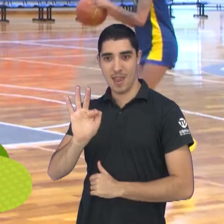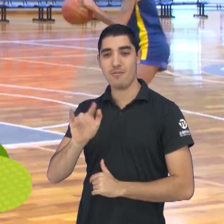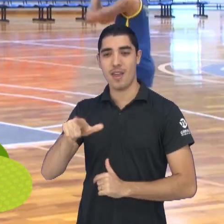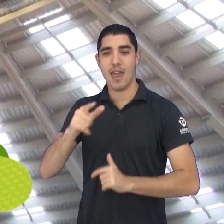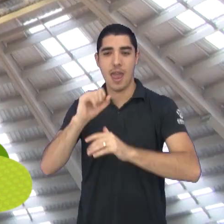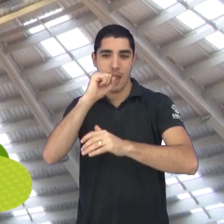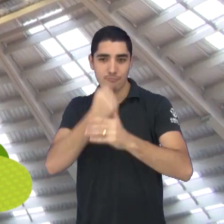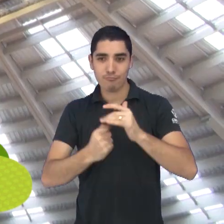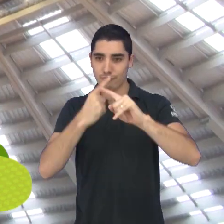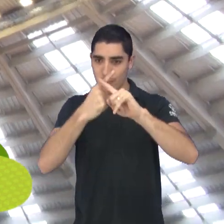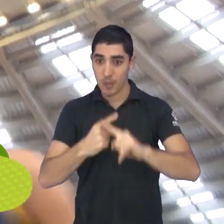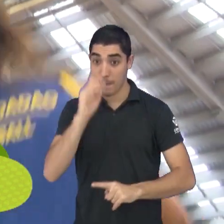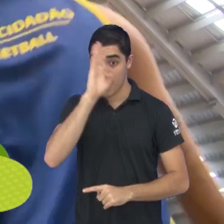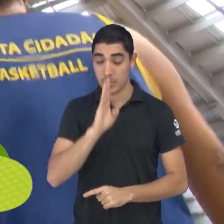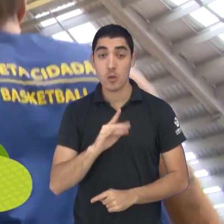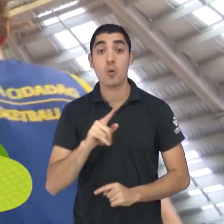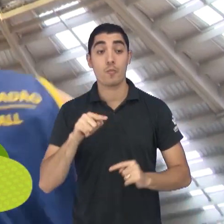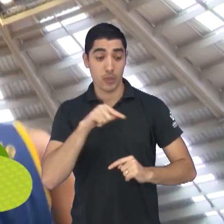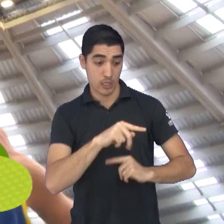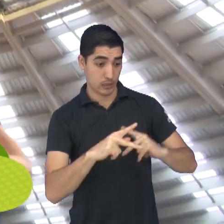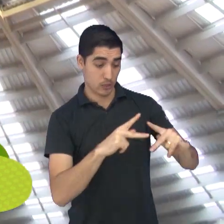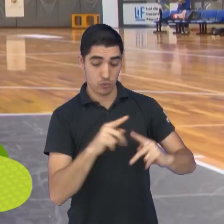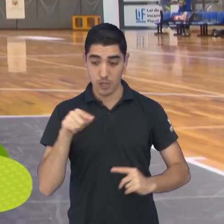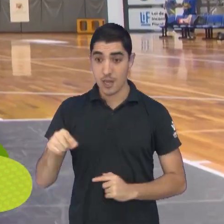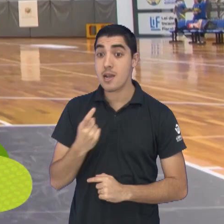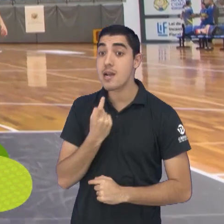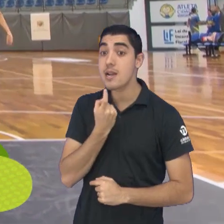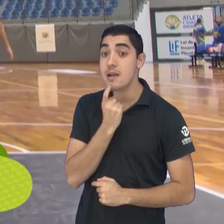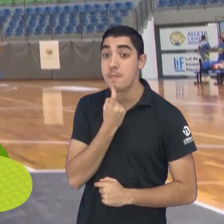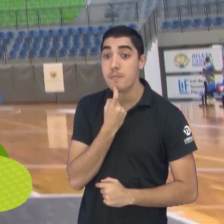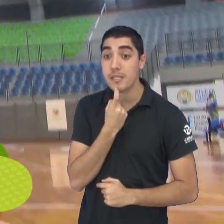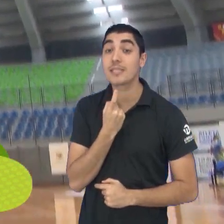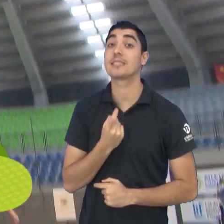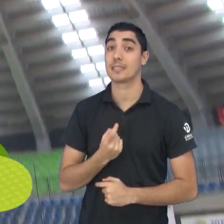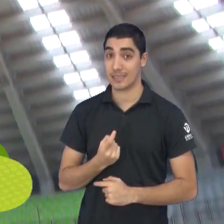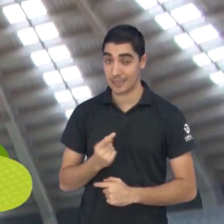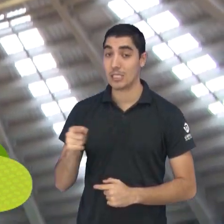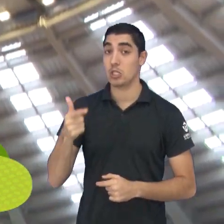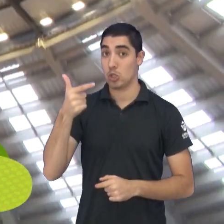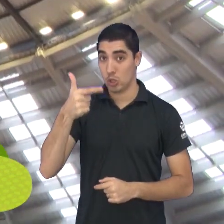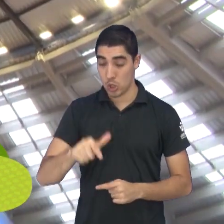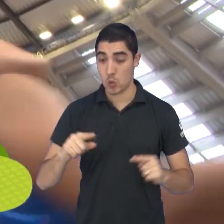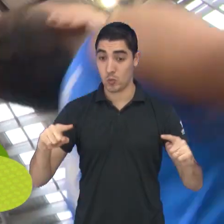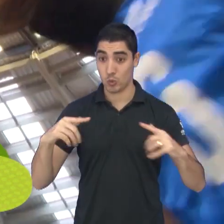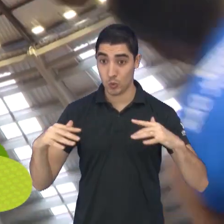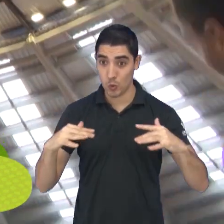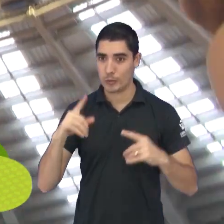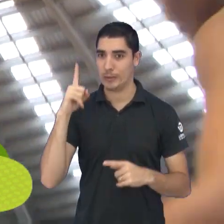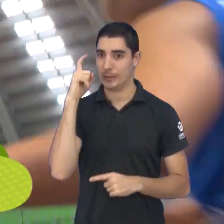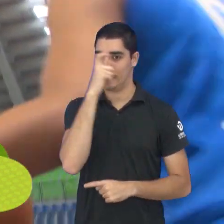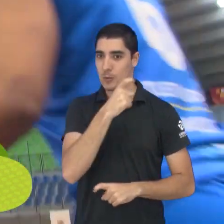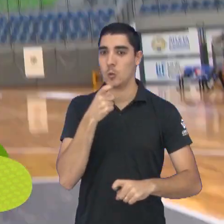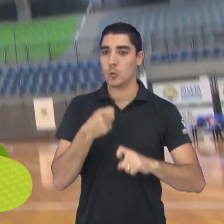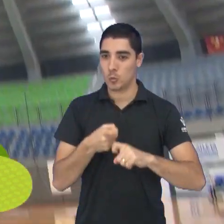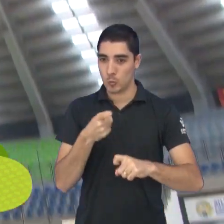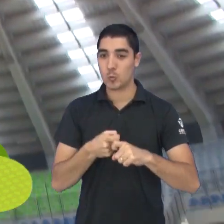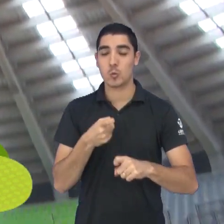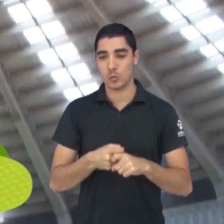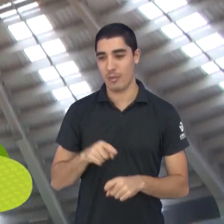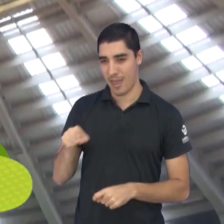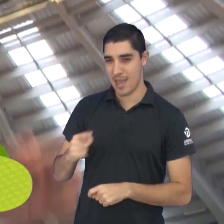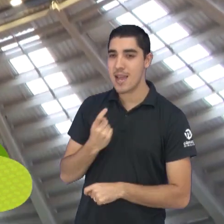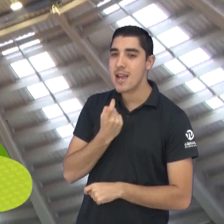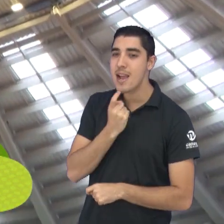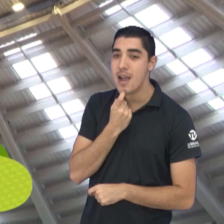encarar o Campinas no ginásio Tênis Clube de Campinas. E o jogo é mais um complicado para o time do técnico Leandro Leal. O time campineiro